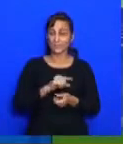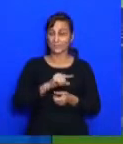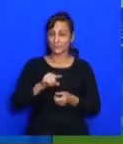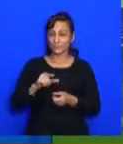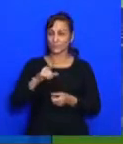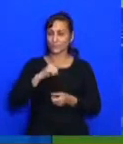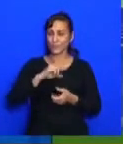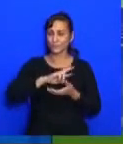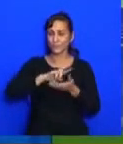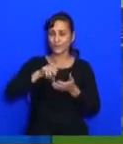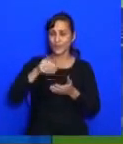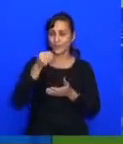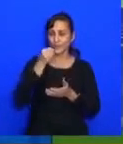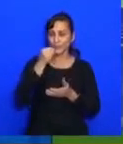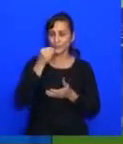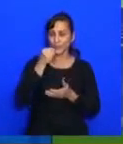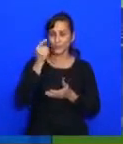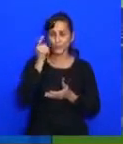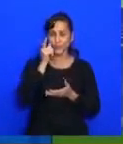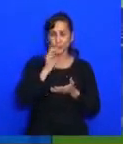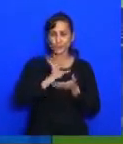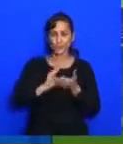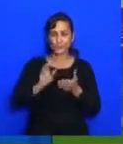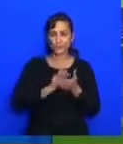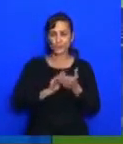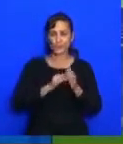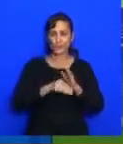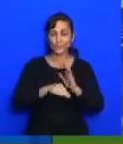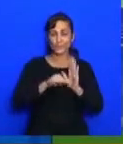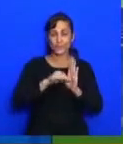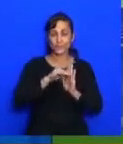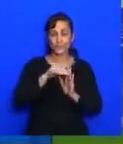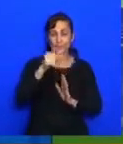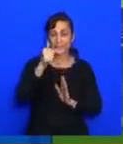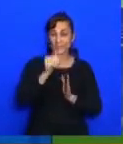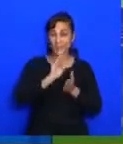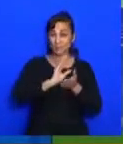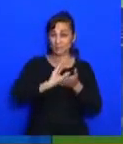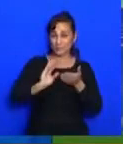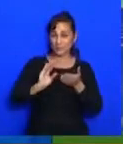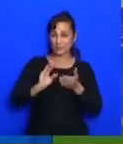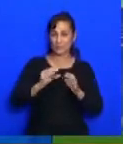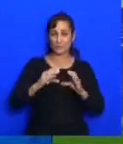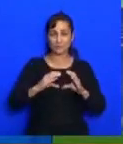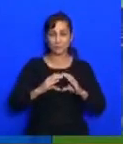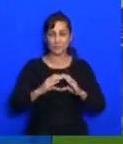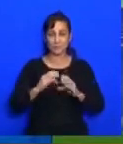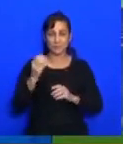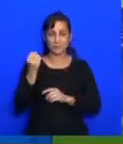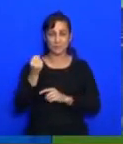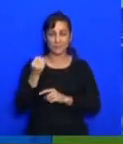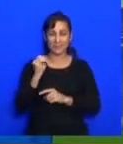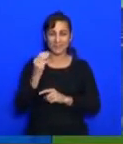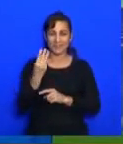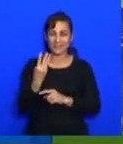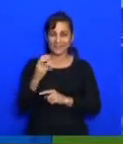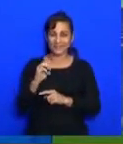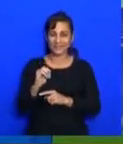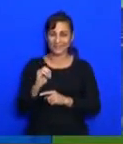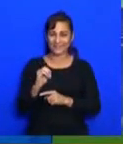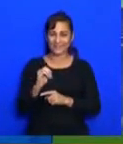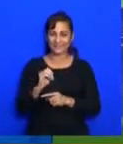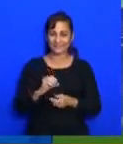Você tem muitas chances de ganhar na Lotomania. São 7 faixas de premiação. Boa sorte. Bola branca, número 30.